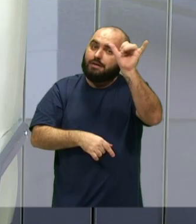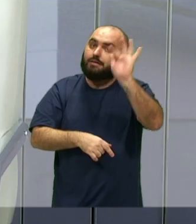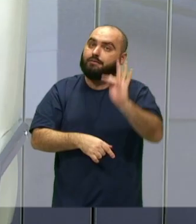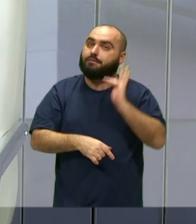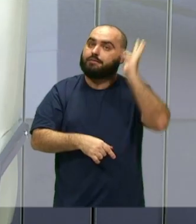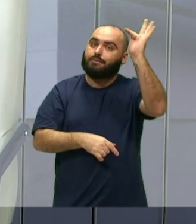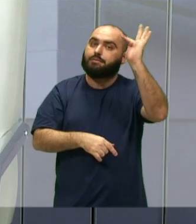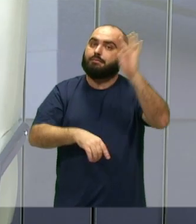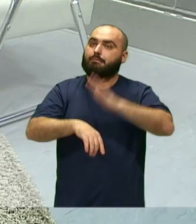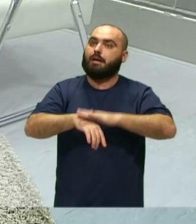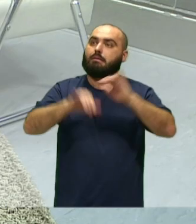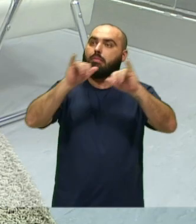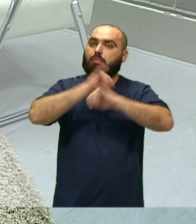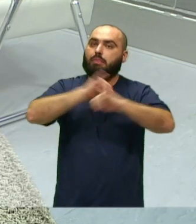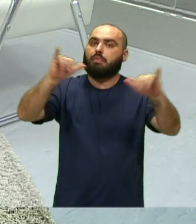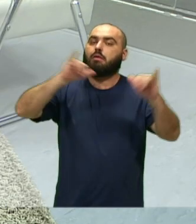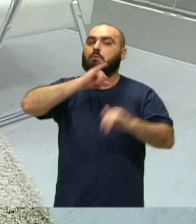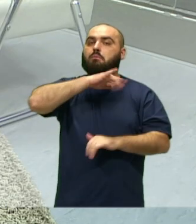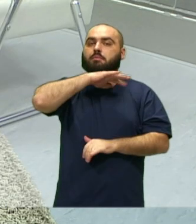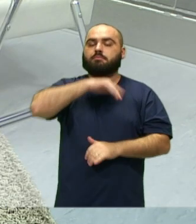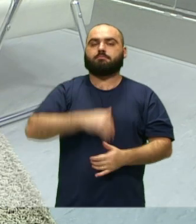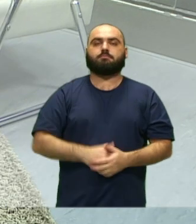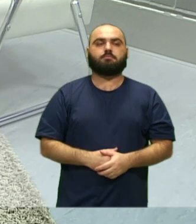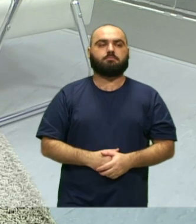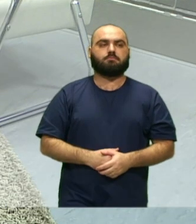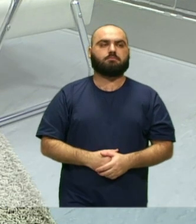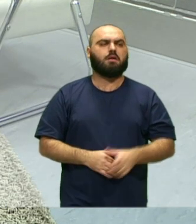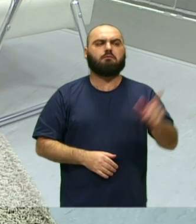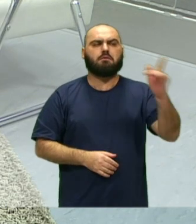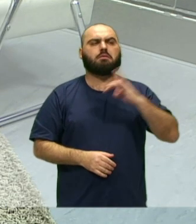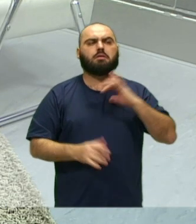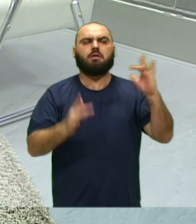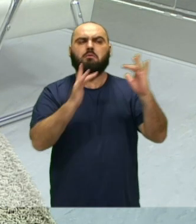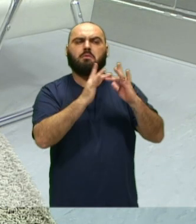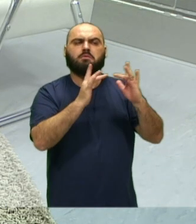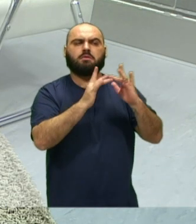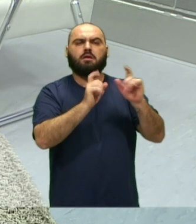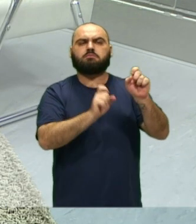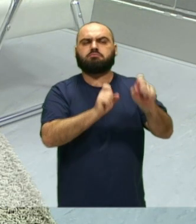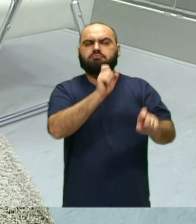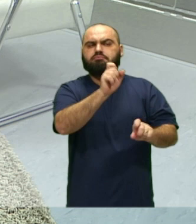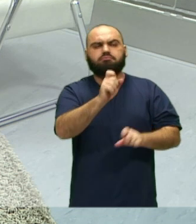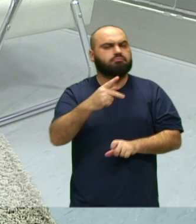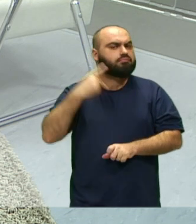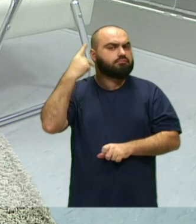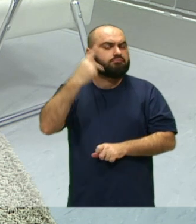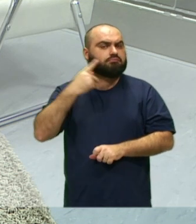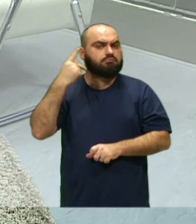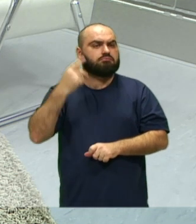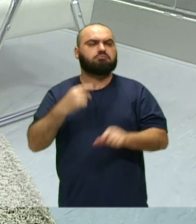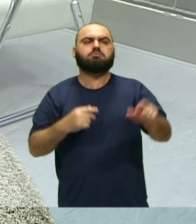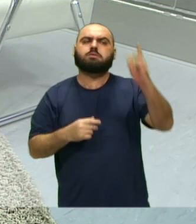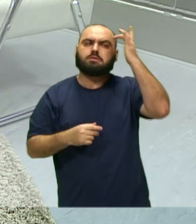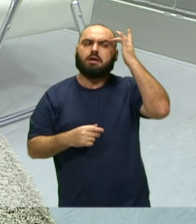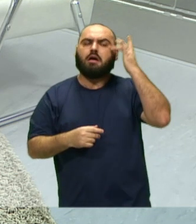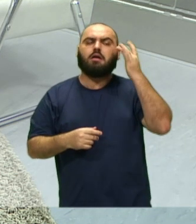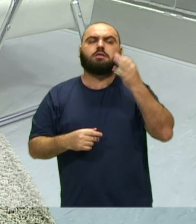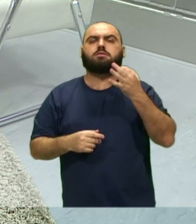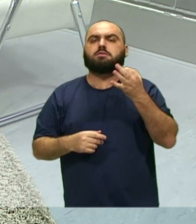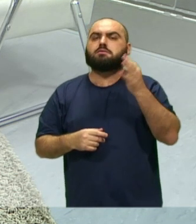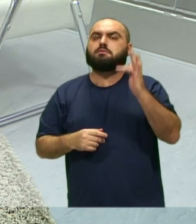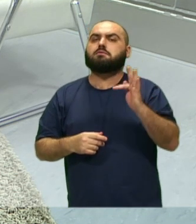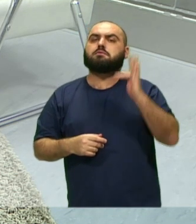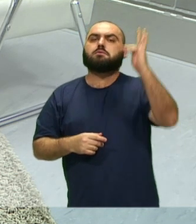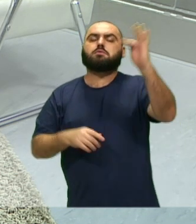futuro. Vereadora, a senhora tem muitos contatos, relações políticas. A senhora percebe o que do futuro do Porto de Itajaí para os próximos